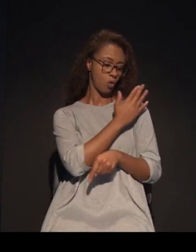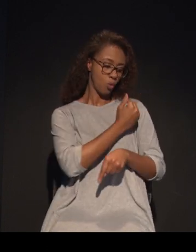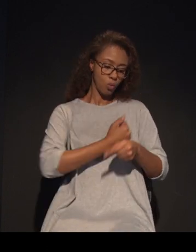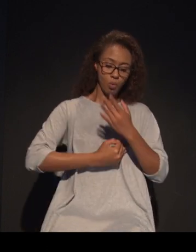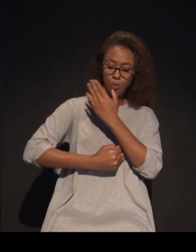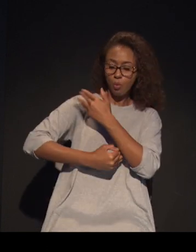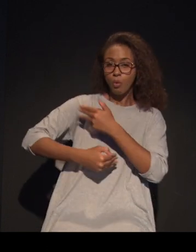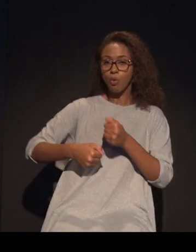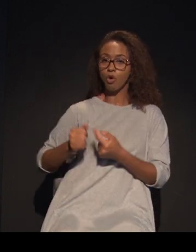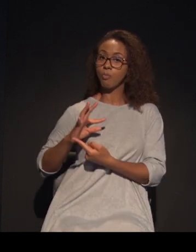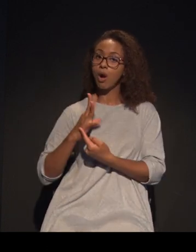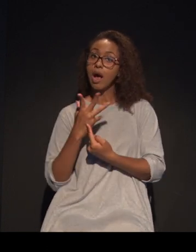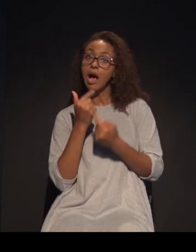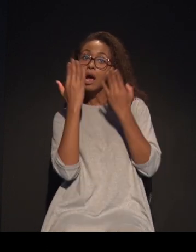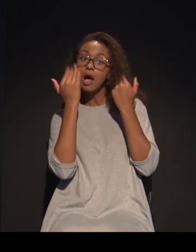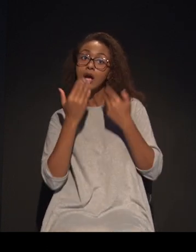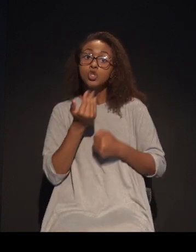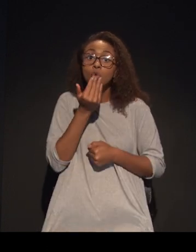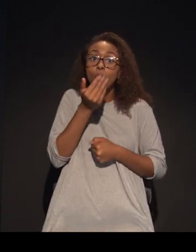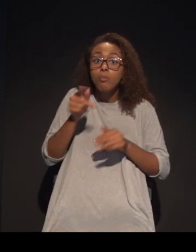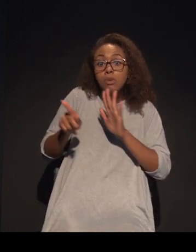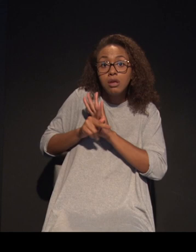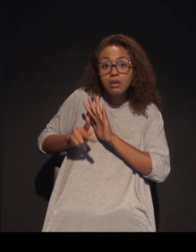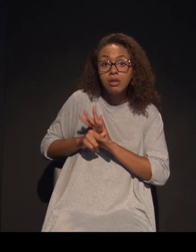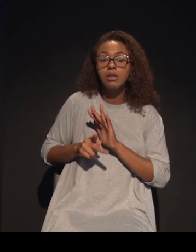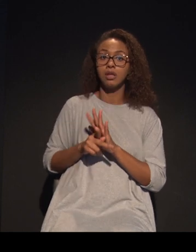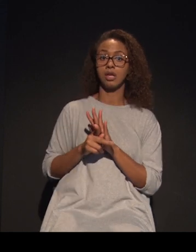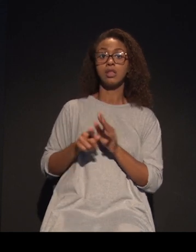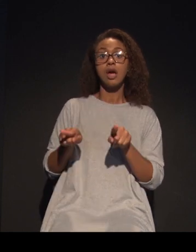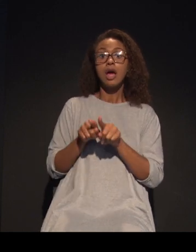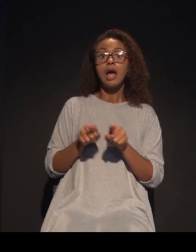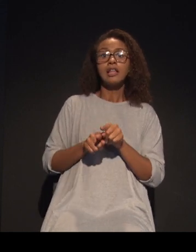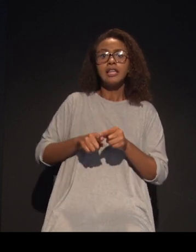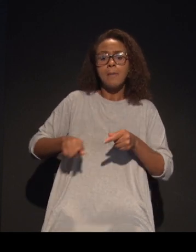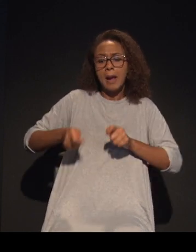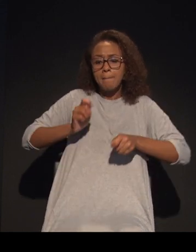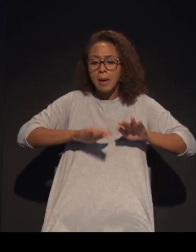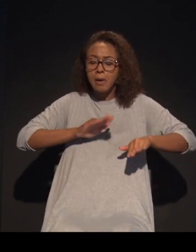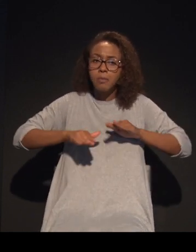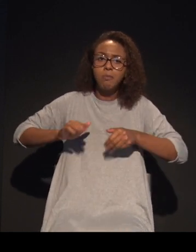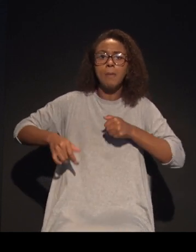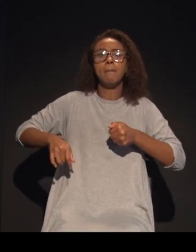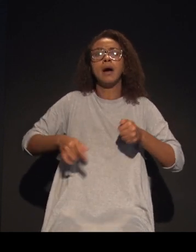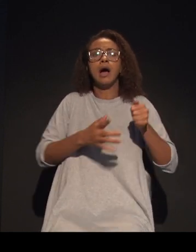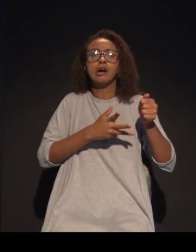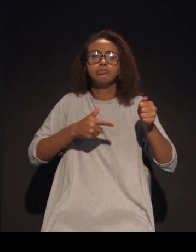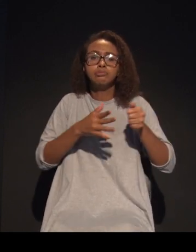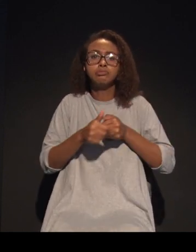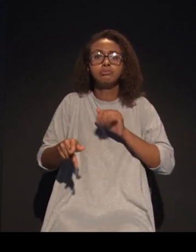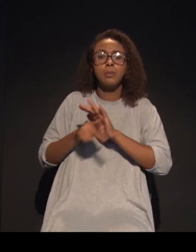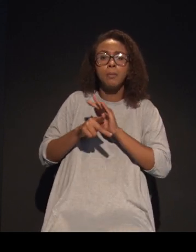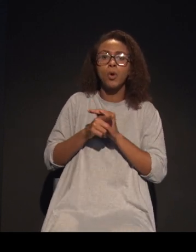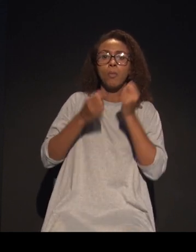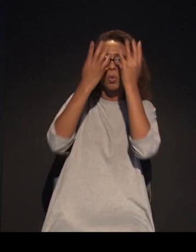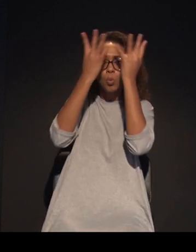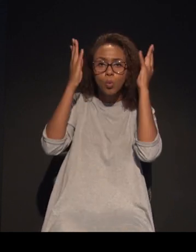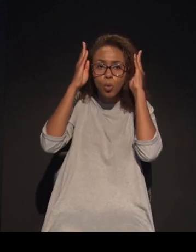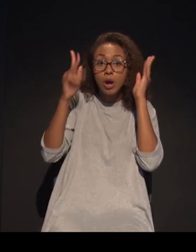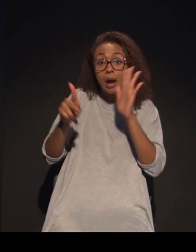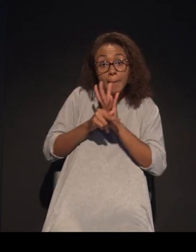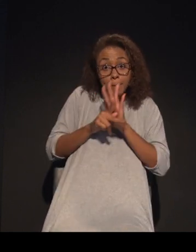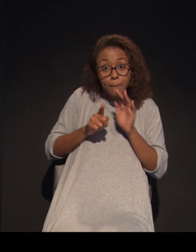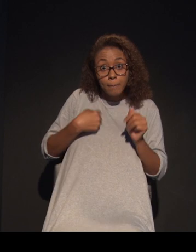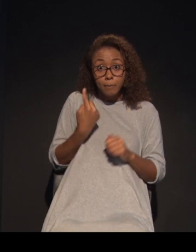né como é tradicional instrumento tradicional ver thor tradicional colocar tradicional e